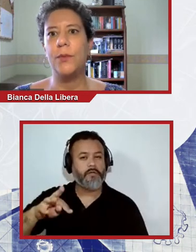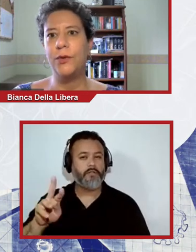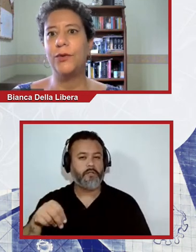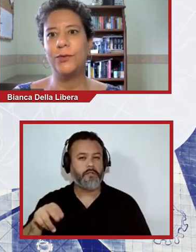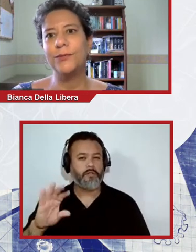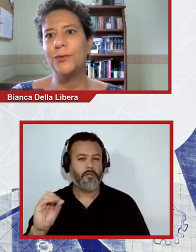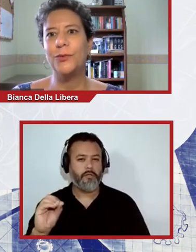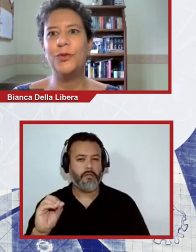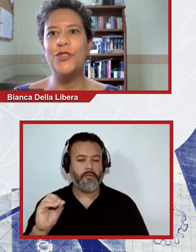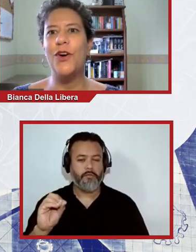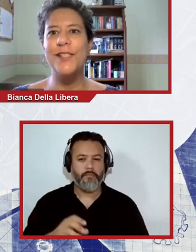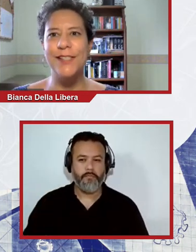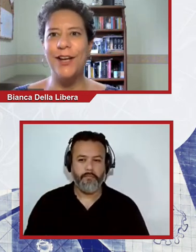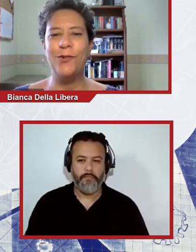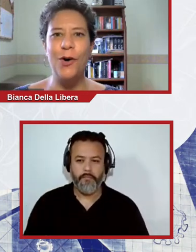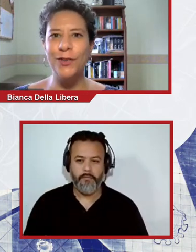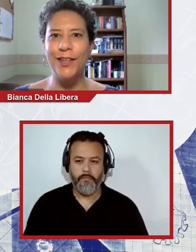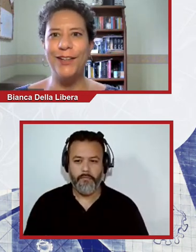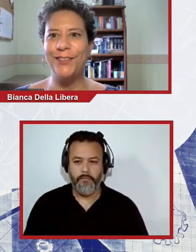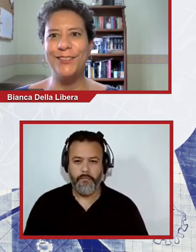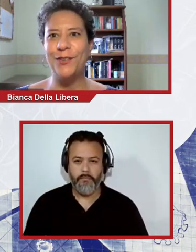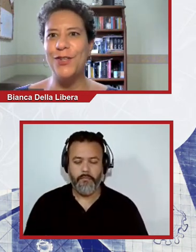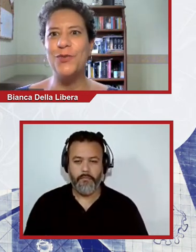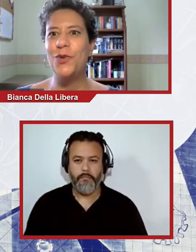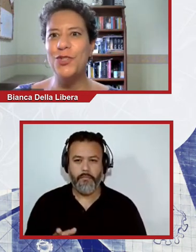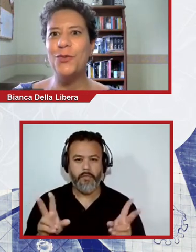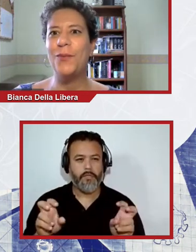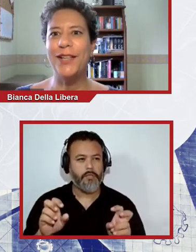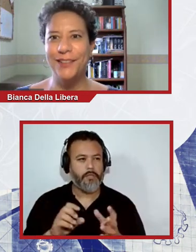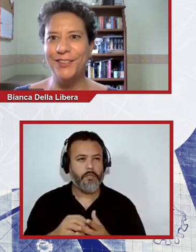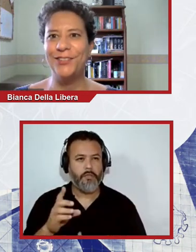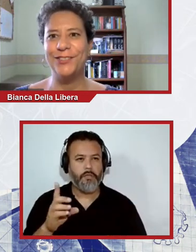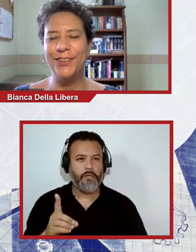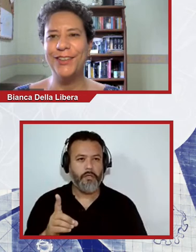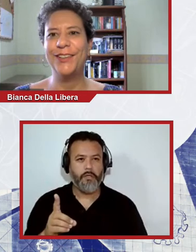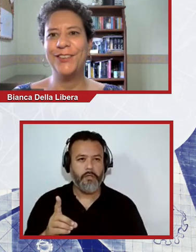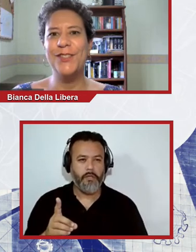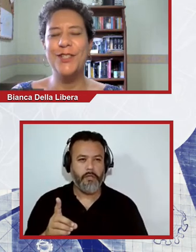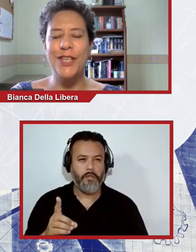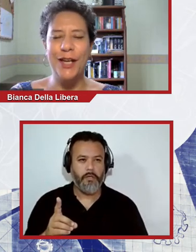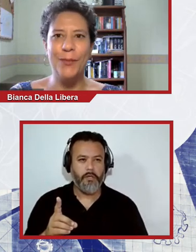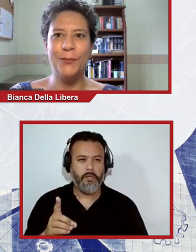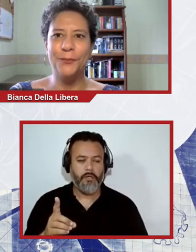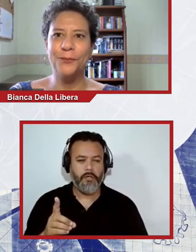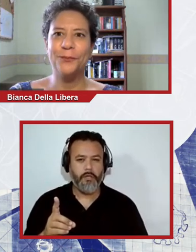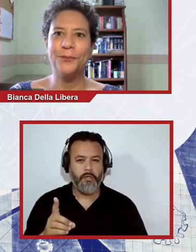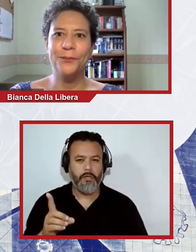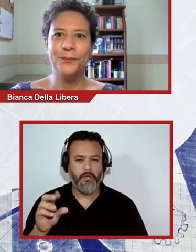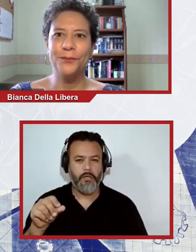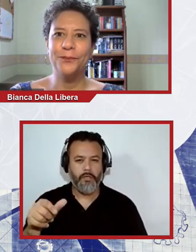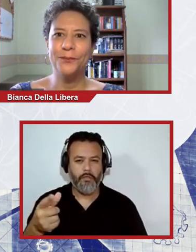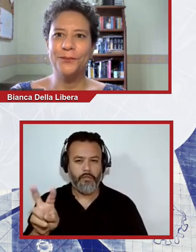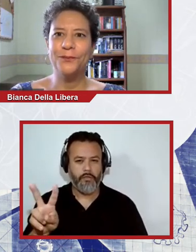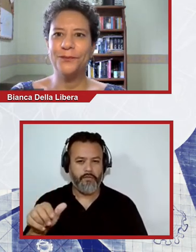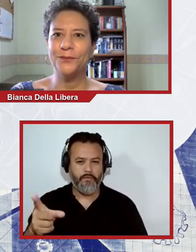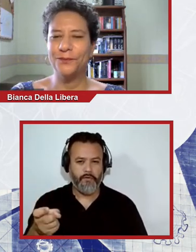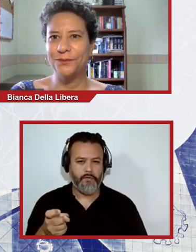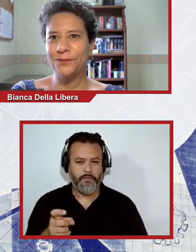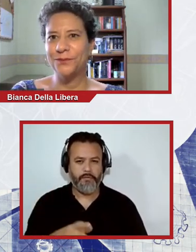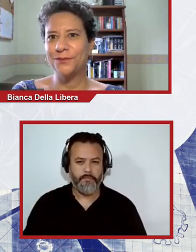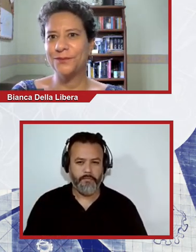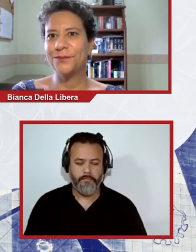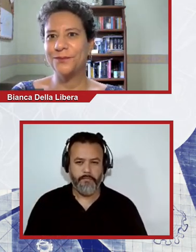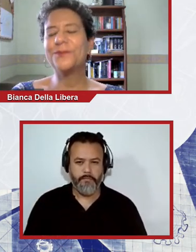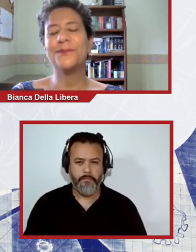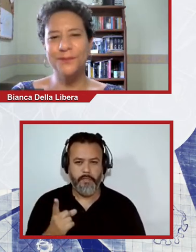então, que é sobre o DOSVOX, né? O ontem, talvez o hoje e o amanhã do sistema. Essa foi a